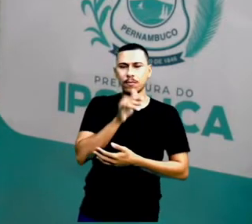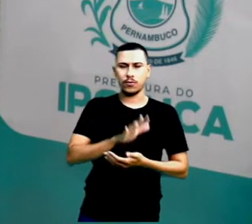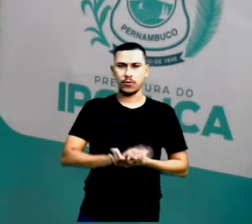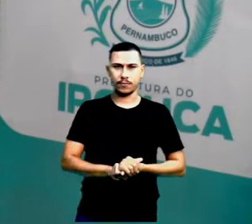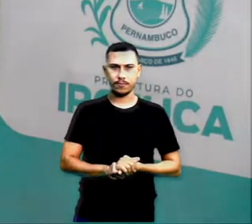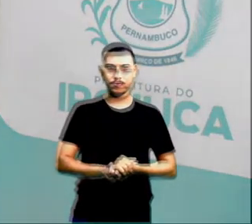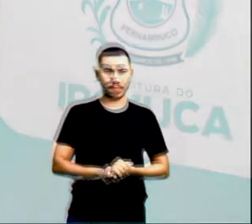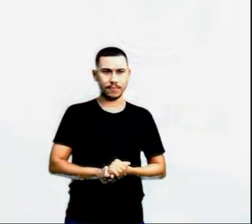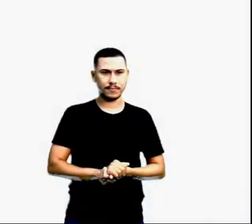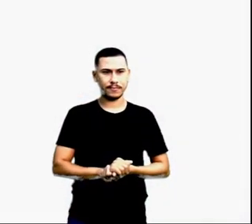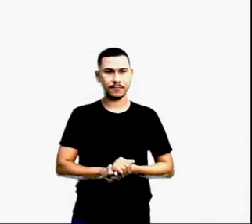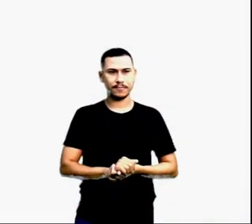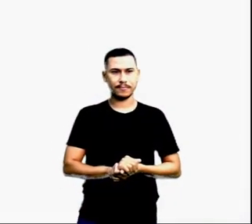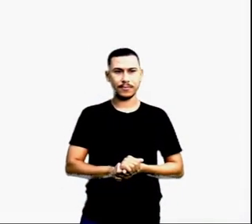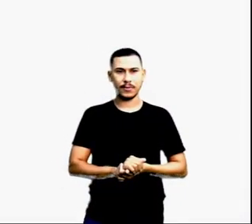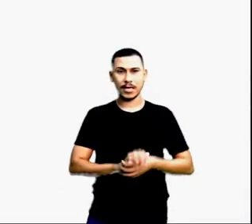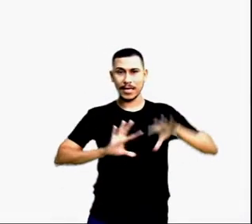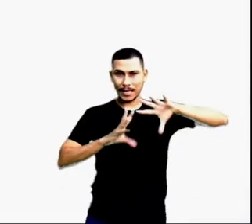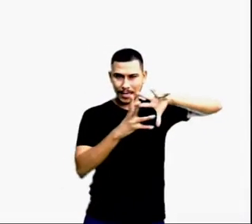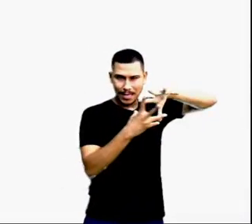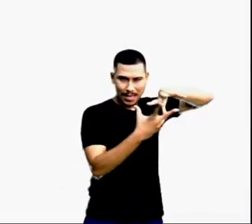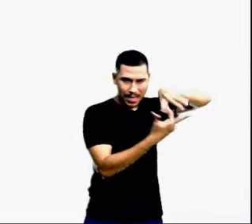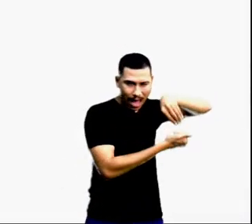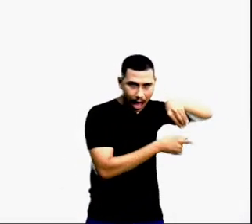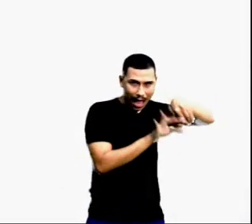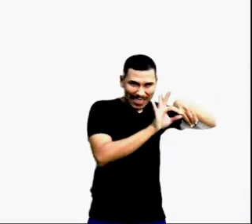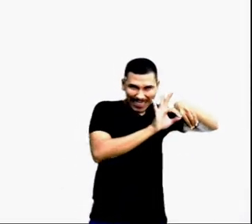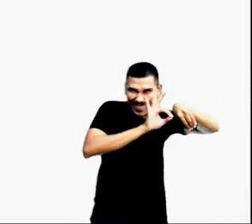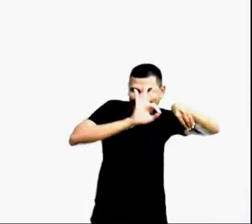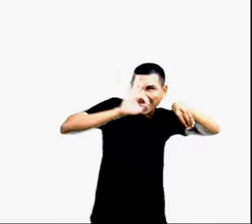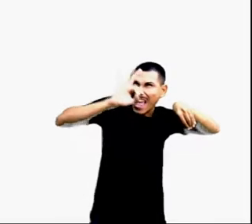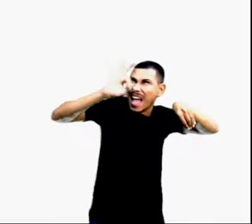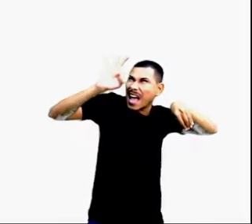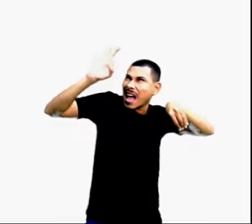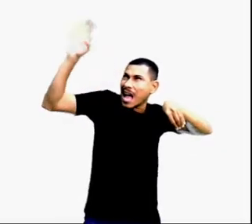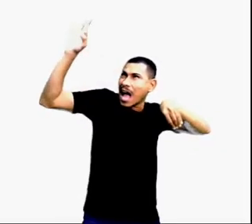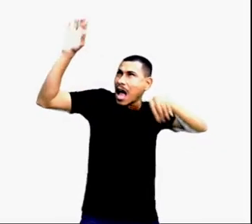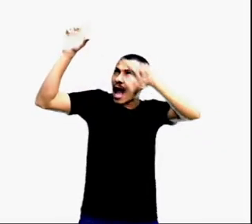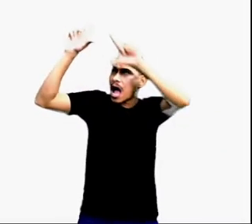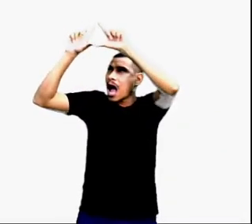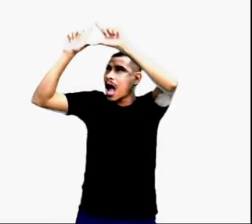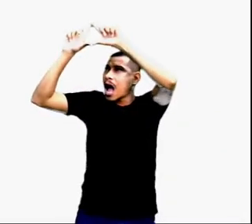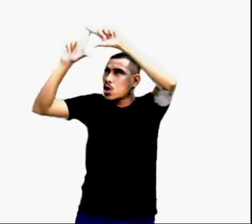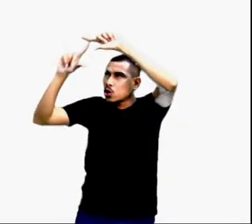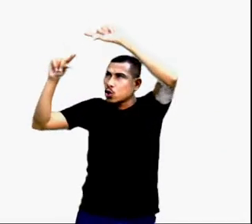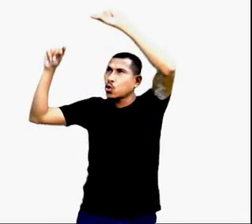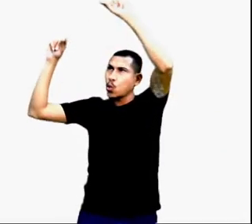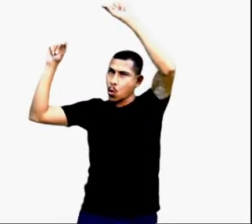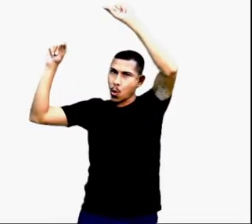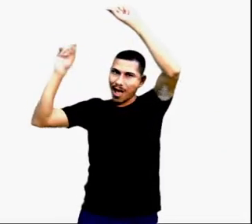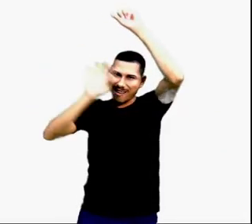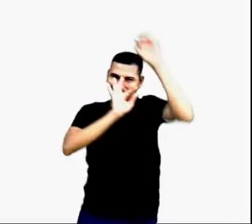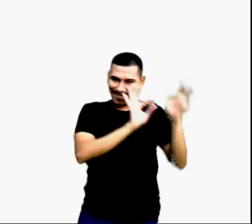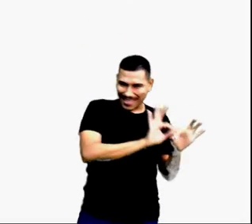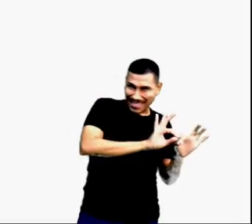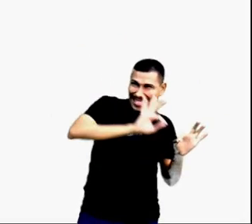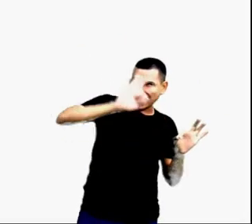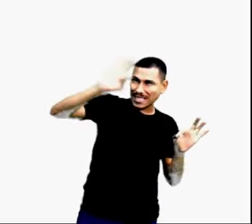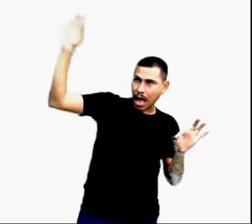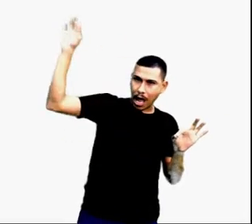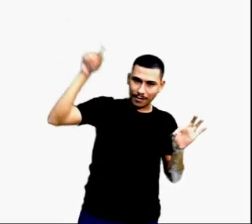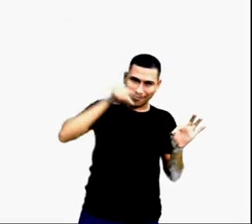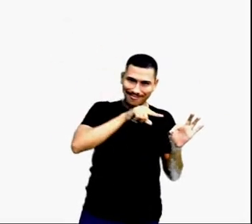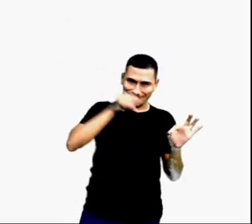distância de da Terra à Lua Quer dizer a próxima da mente 384